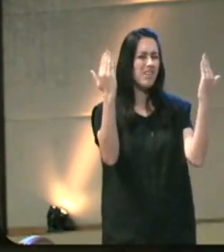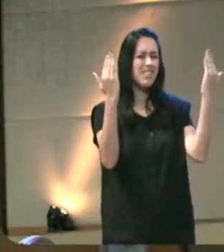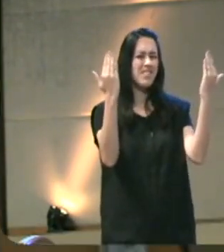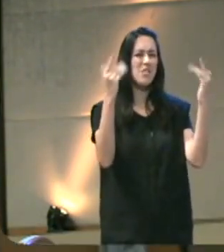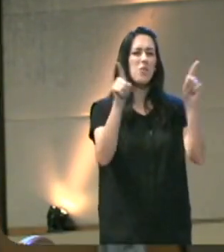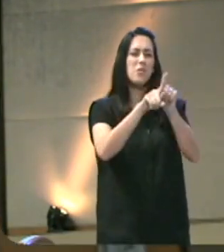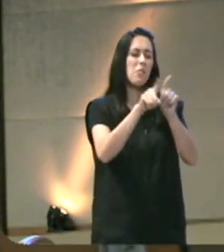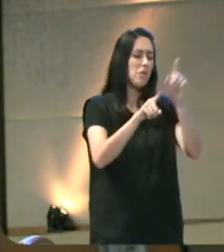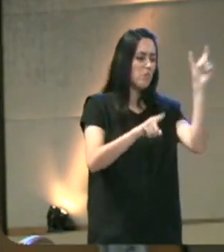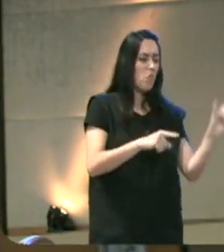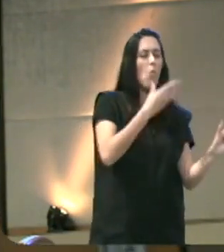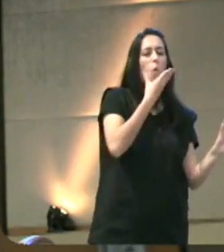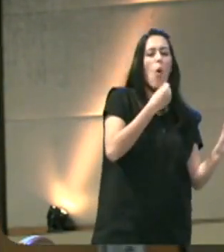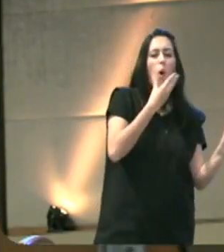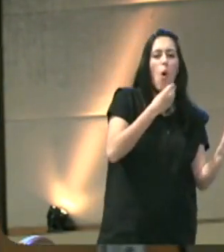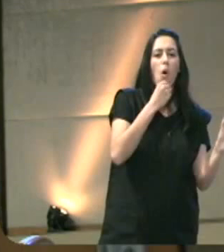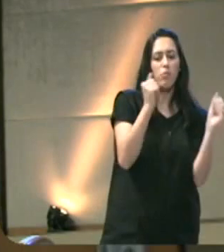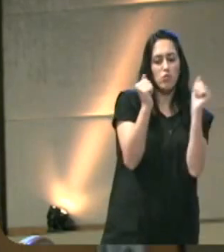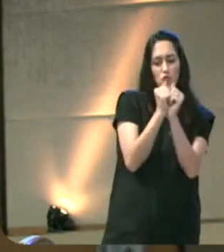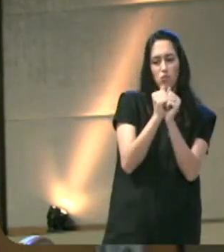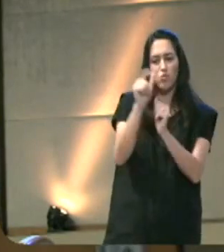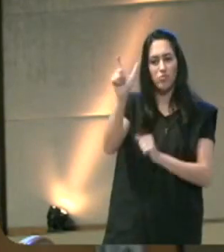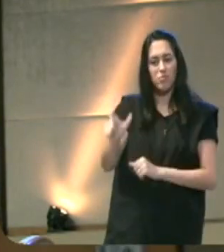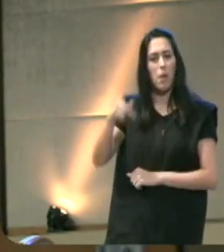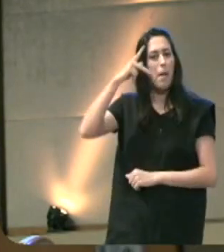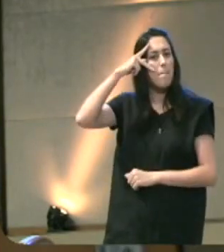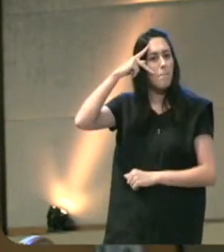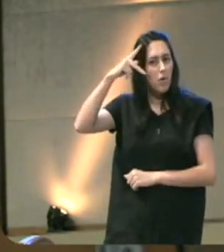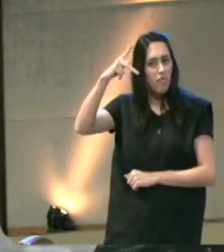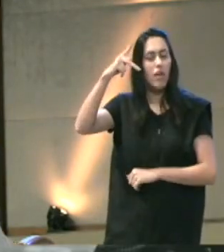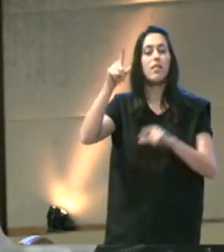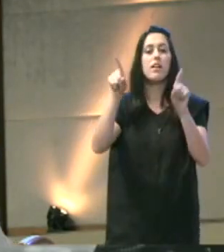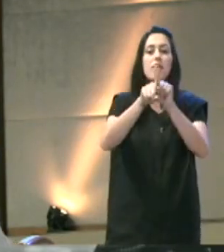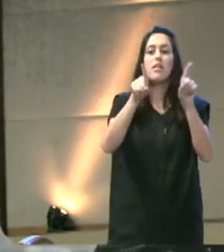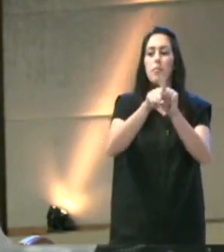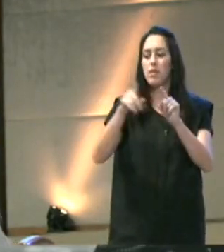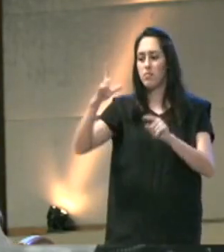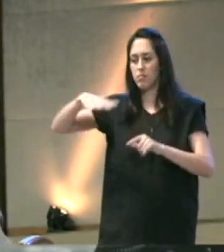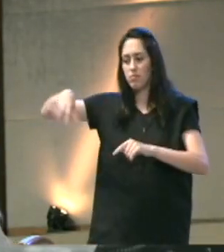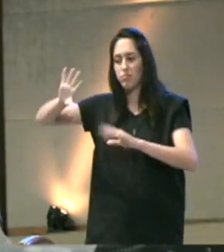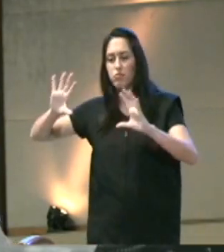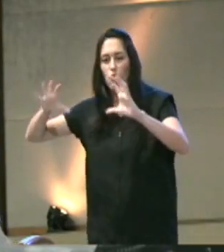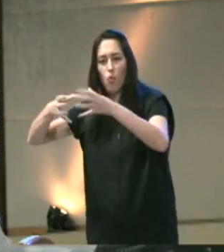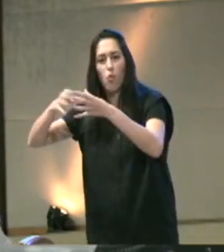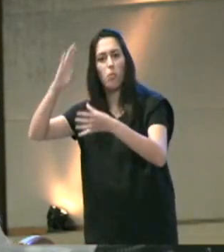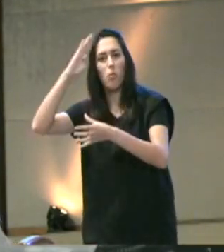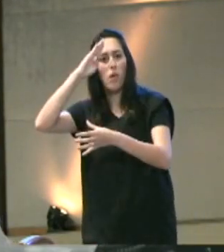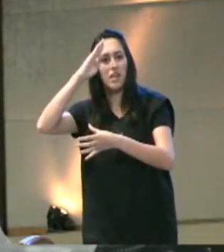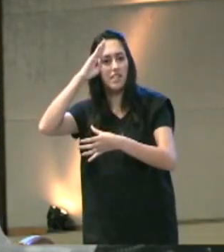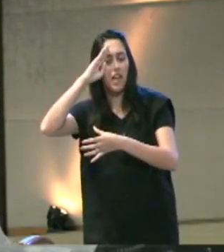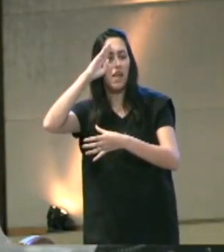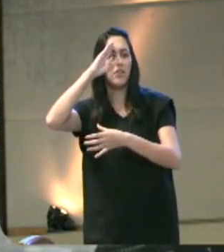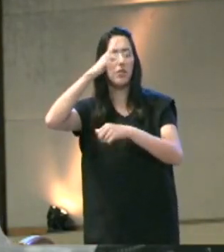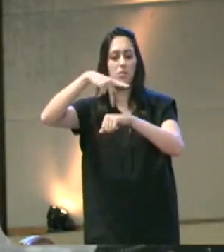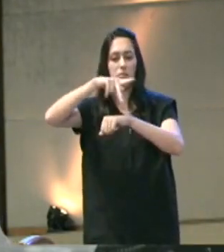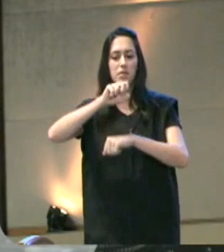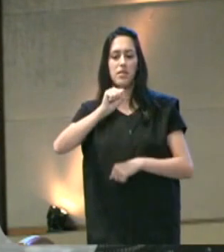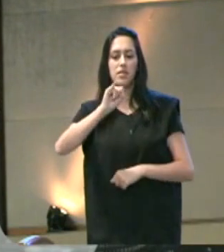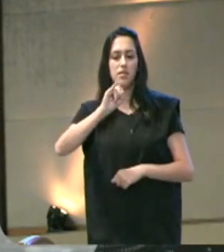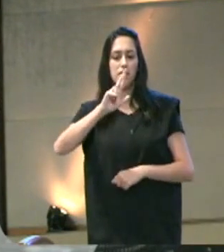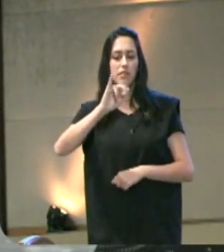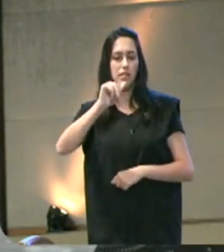profeta, e depois a cegueira espiritual do exército da Síria. E nesse texto a gente aprende